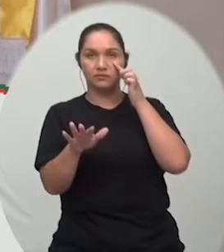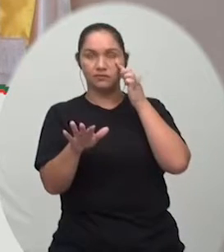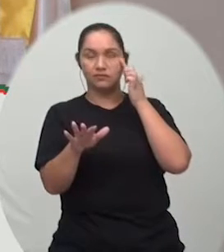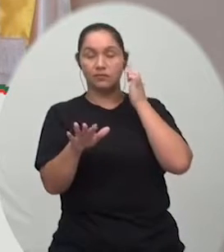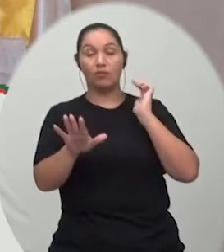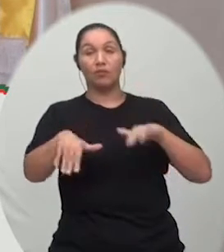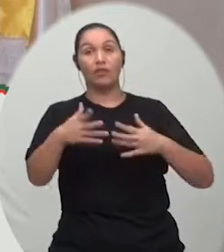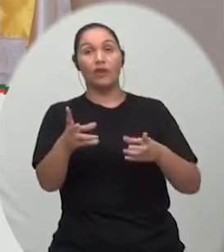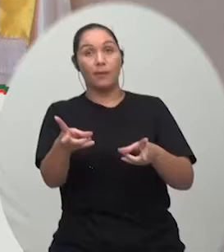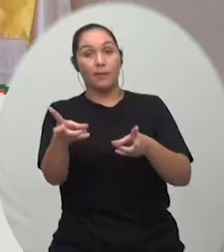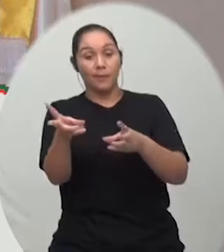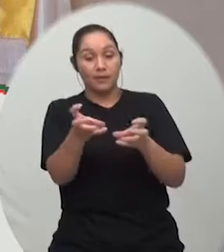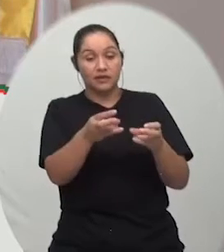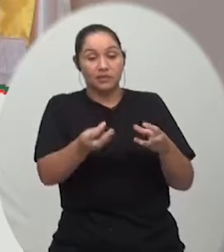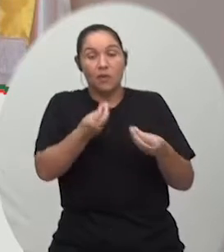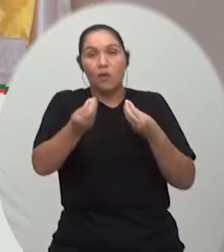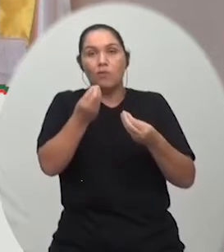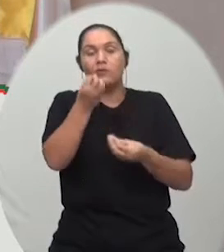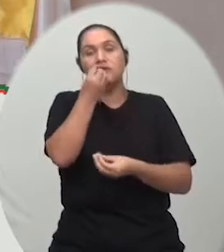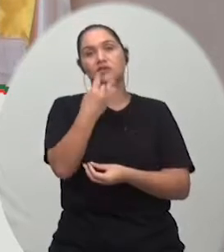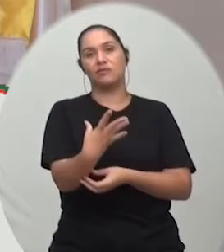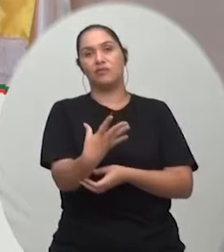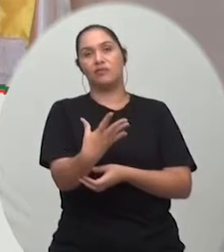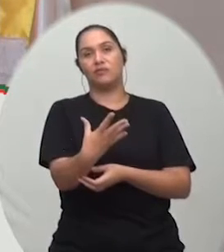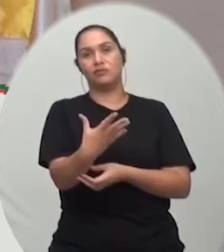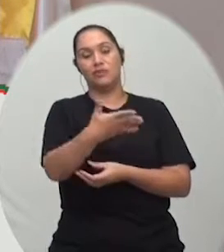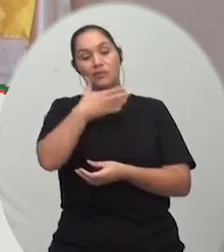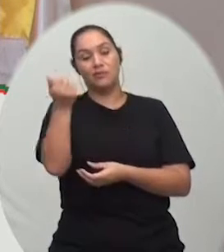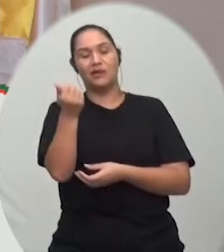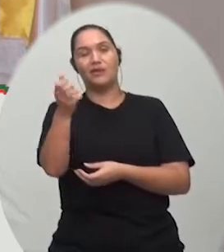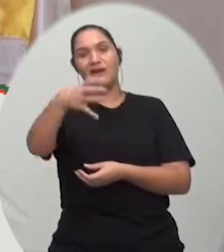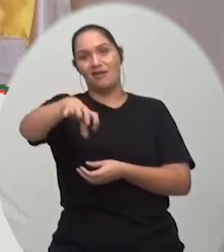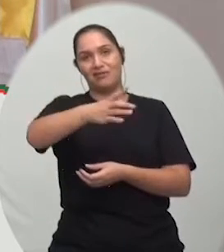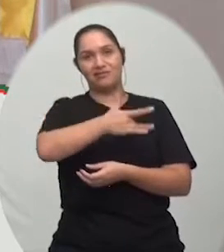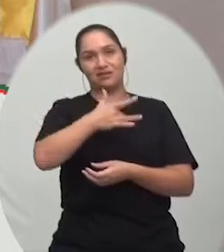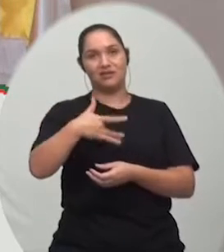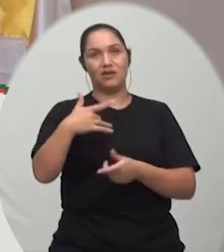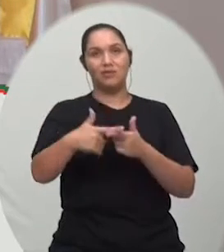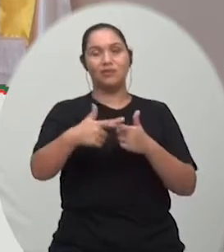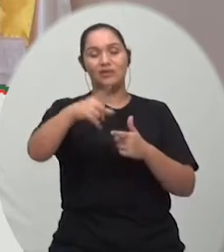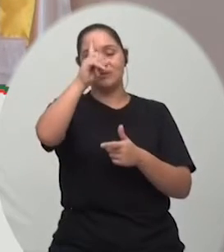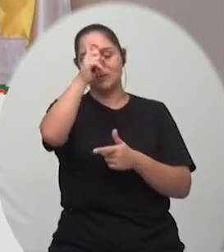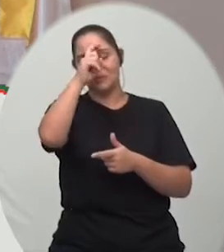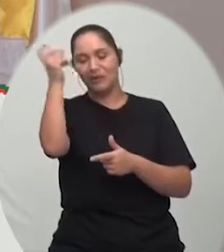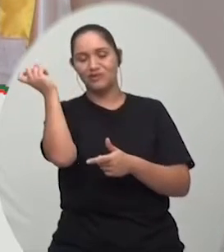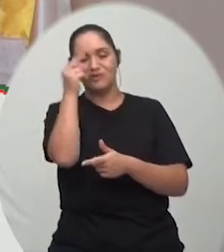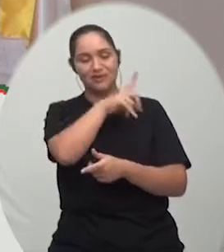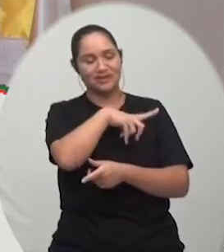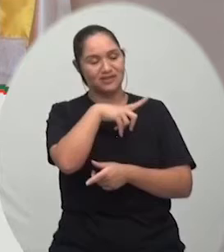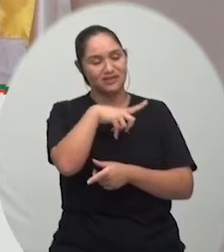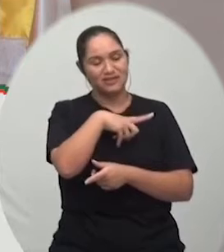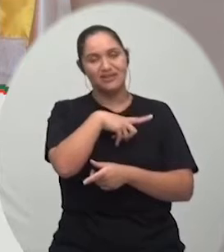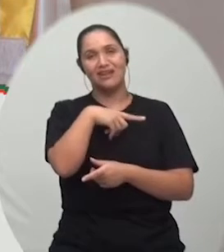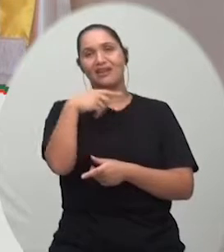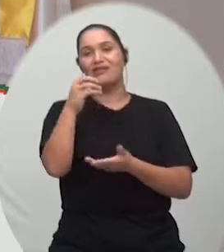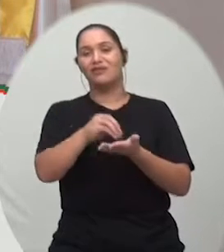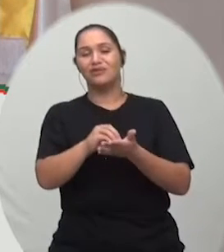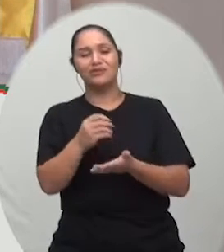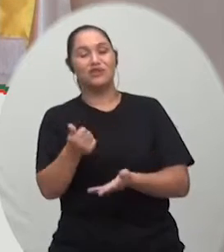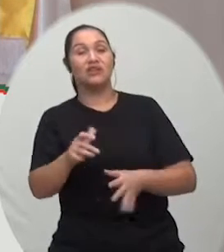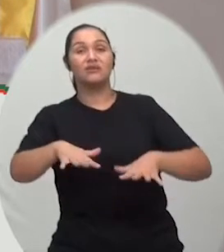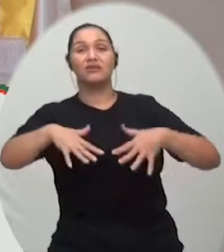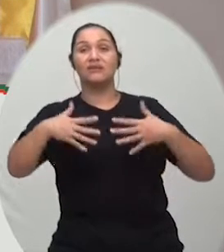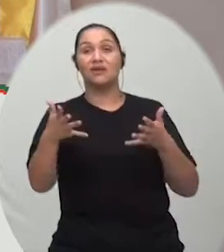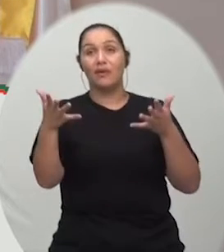ser útil. A gente que recebe tantas queixas, tantas reclamações, tantas dificuldades para os hospitais se autossustentarem, nós